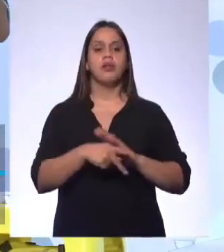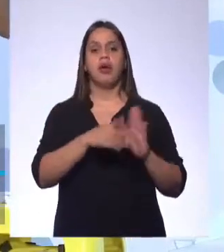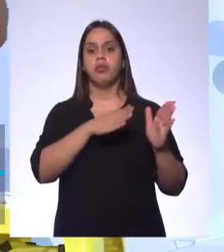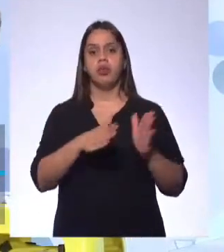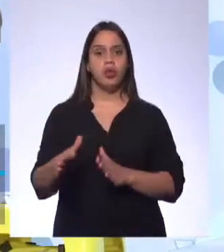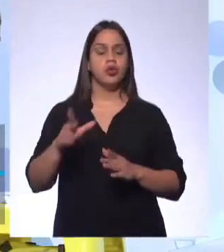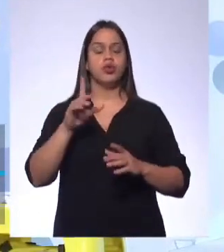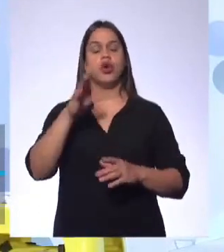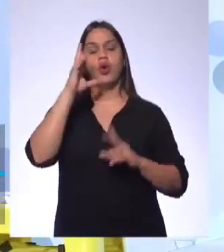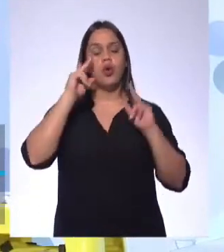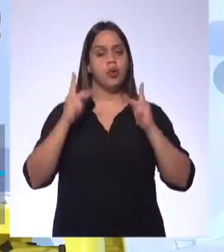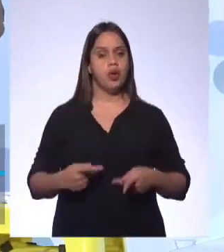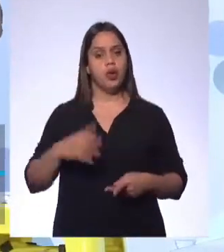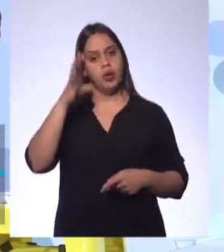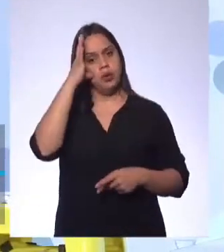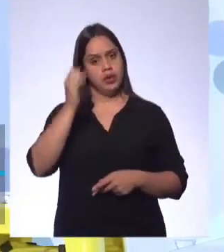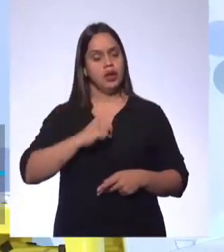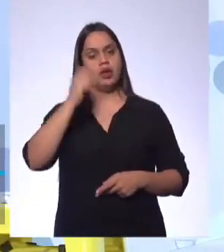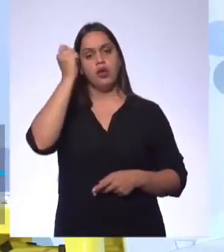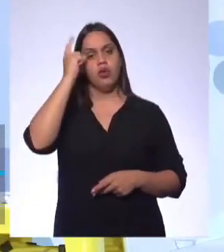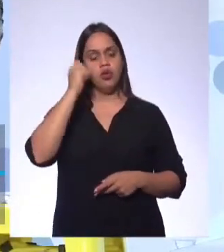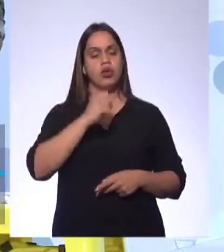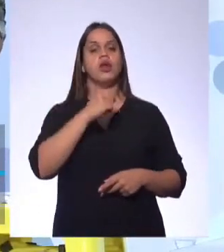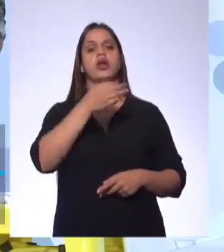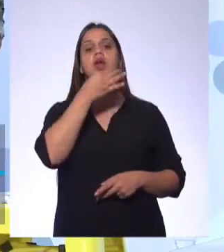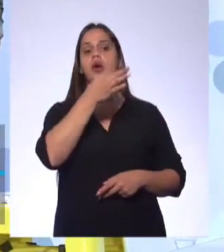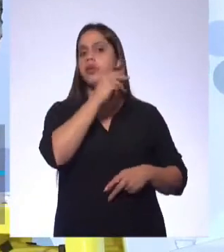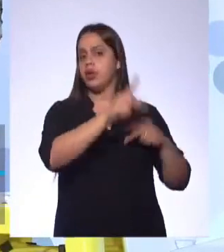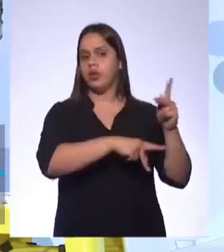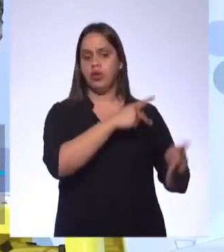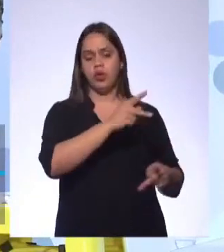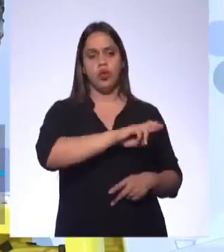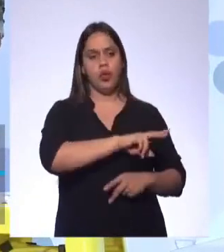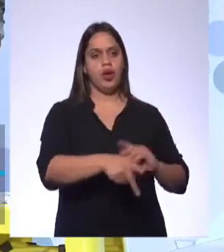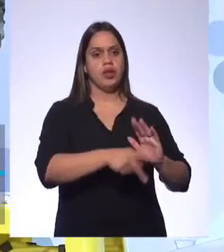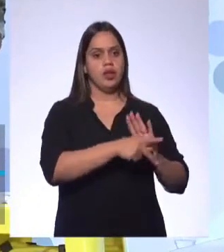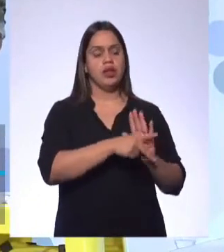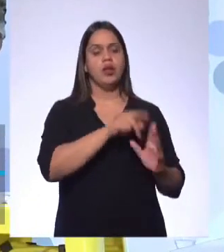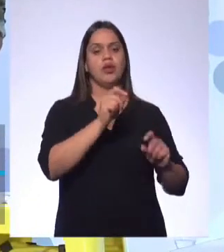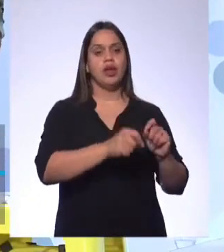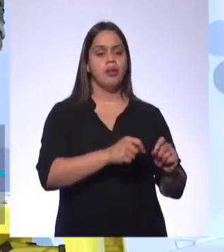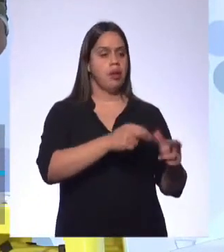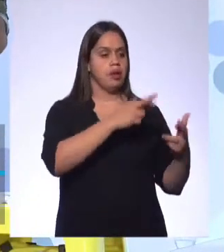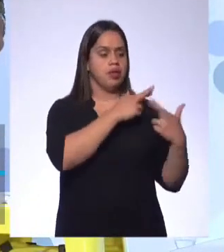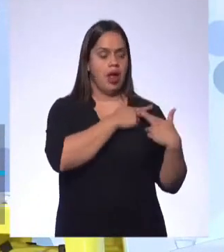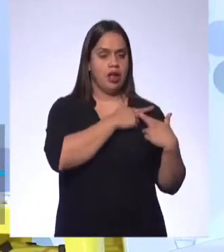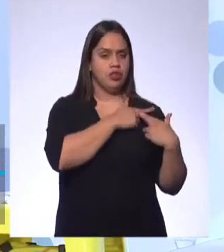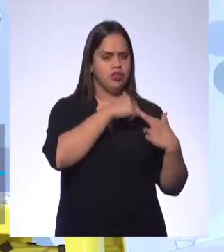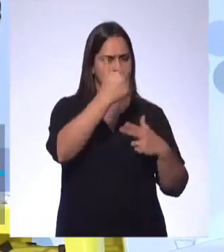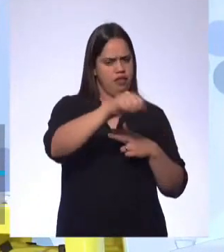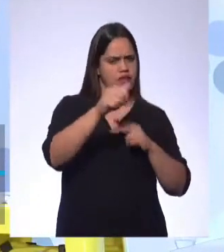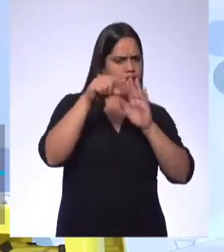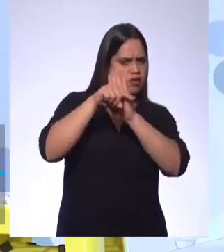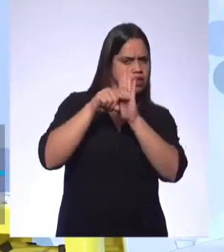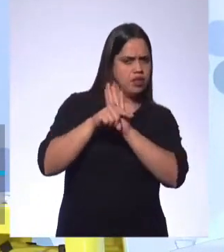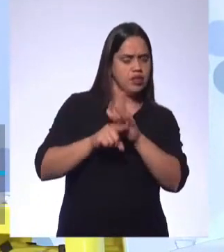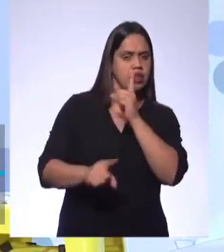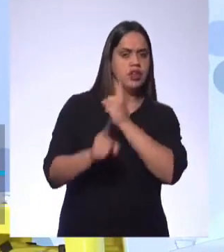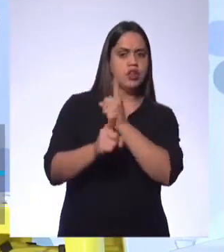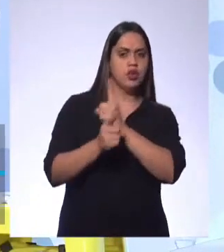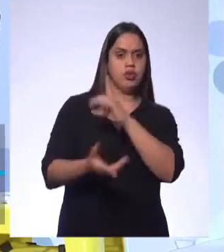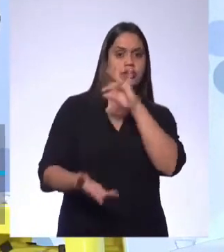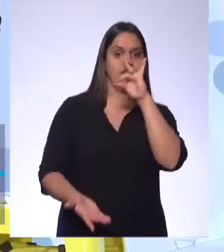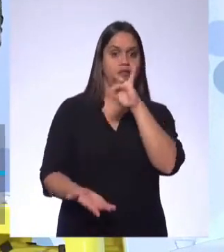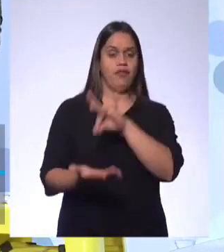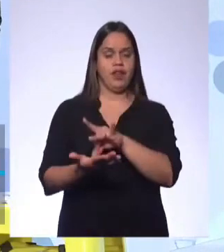humana, compreender que a cultura e que o senso comum não tem um compromisso com a verificação e analisarmos e encontrarmos